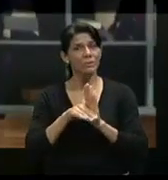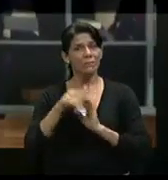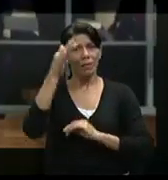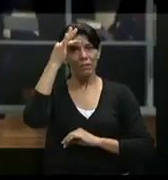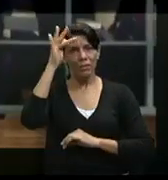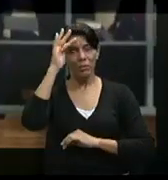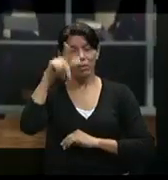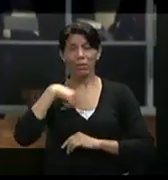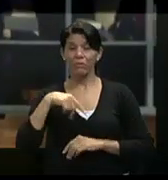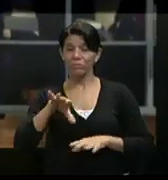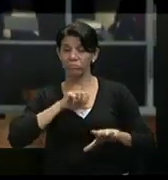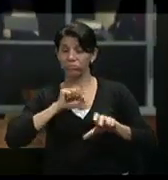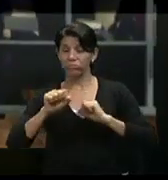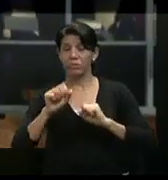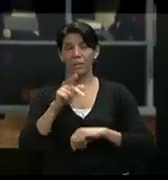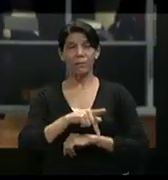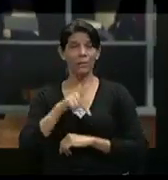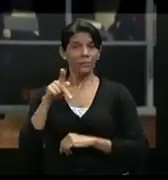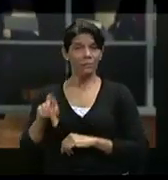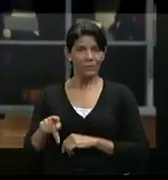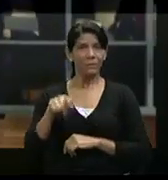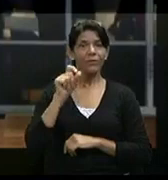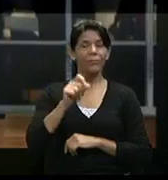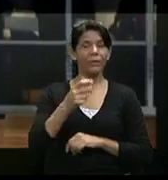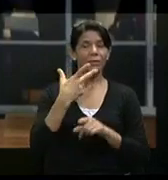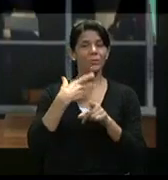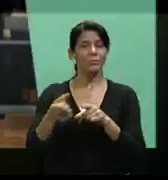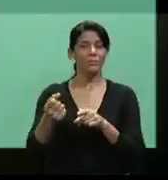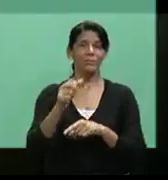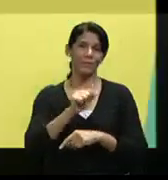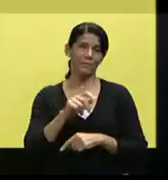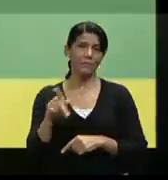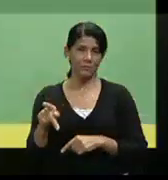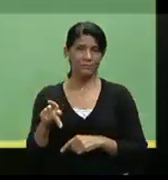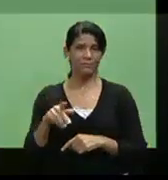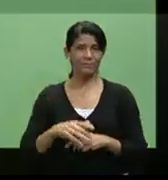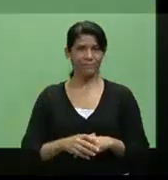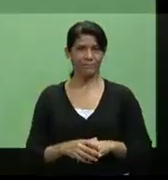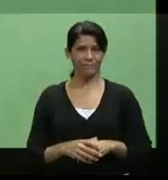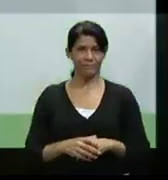teorias que foram resgatados pelo professor para solucionar a SP.